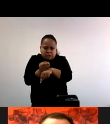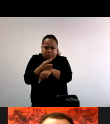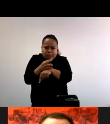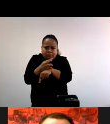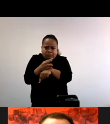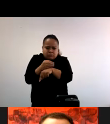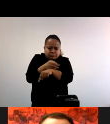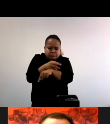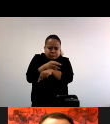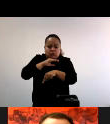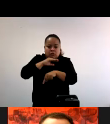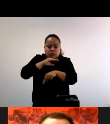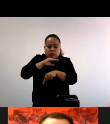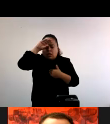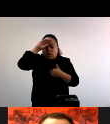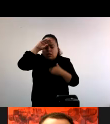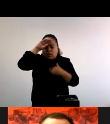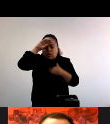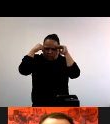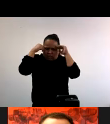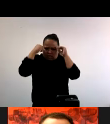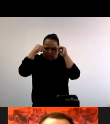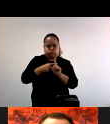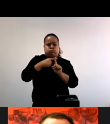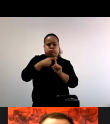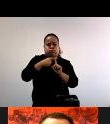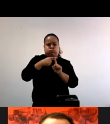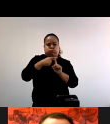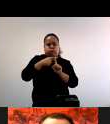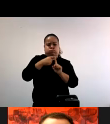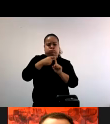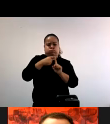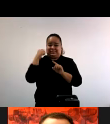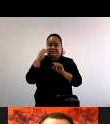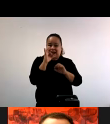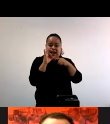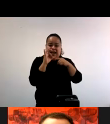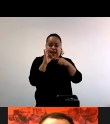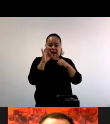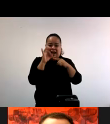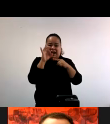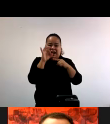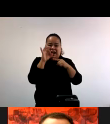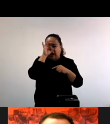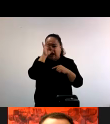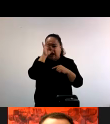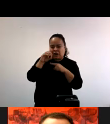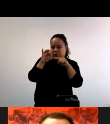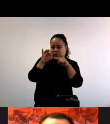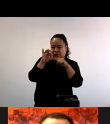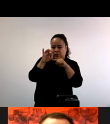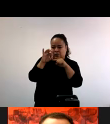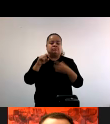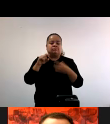avermelhadas, se há crescão, se há febre, se há dores no ânus. Essa foi uma das manifestações pelas quais as pessoas